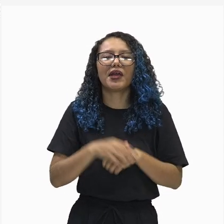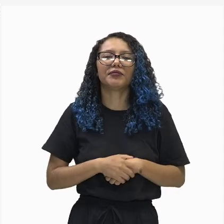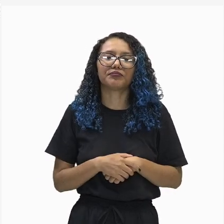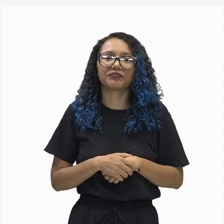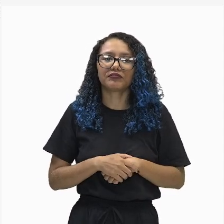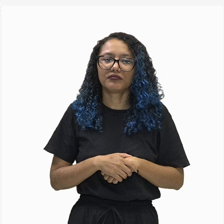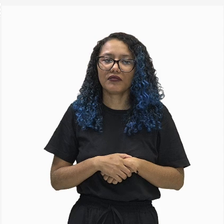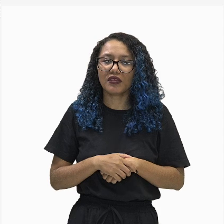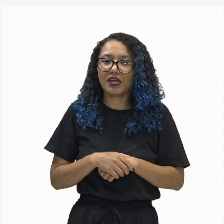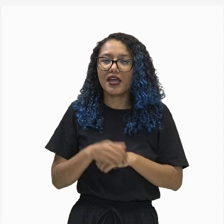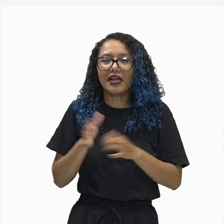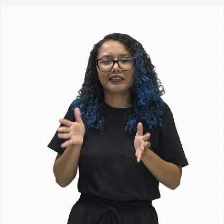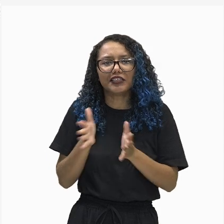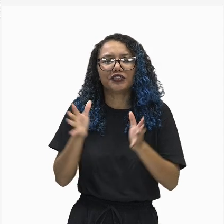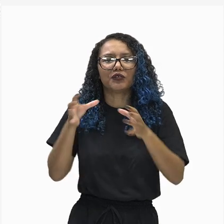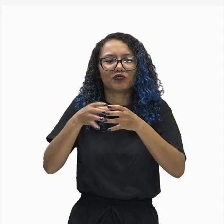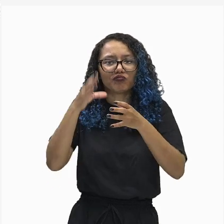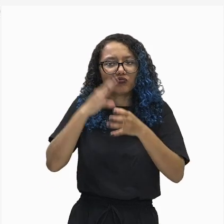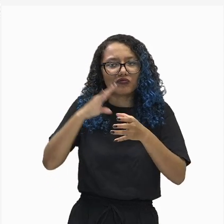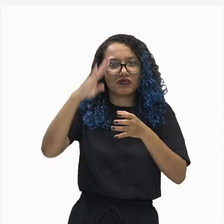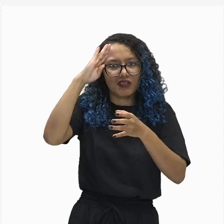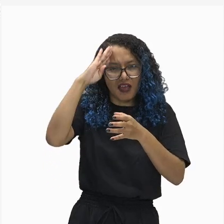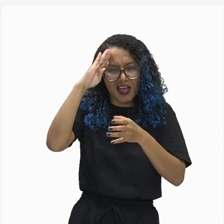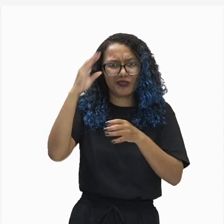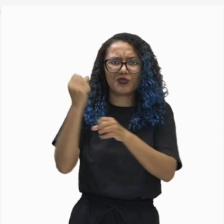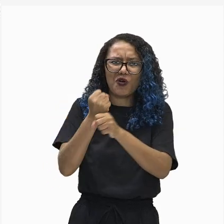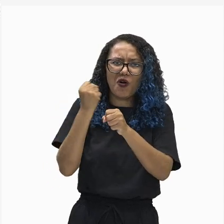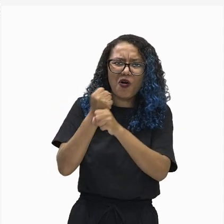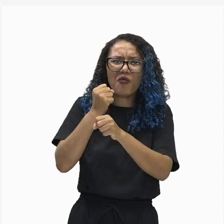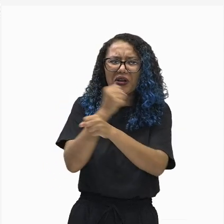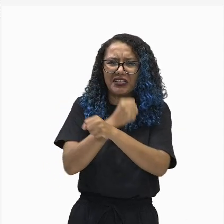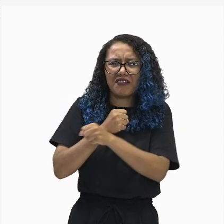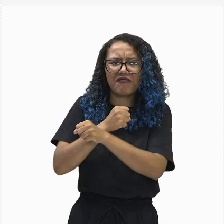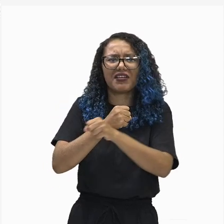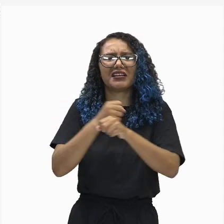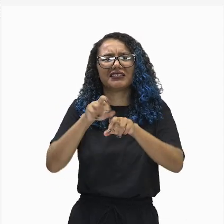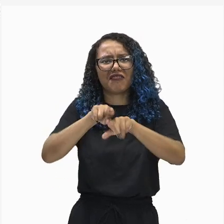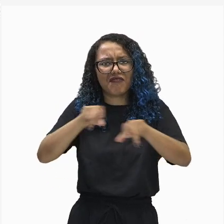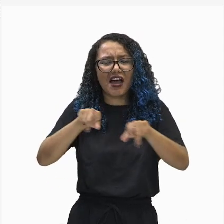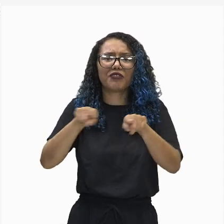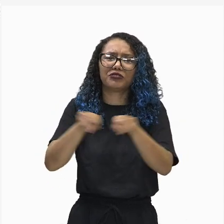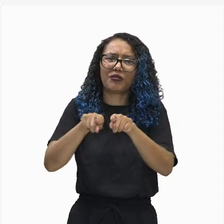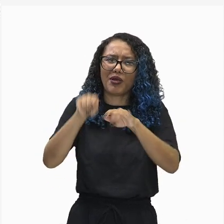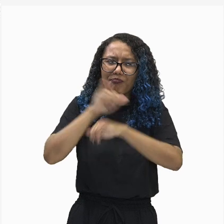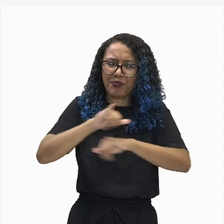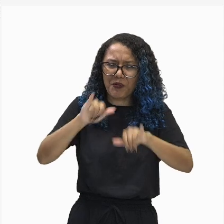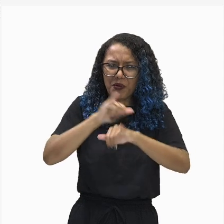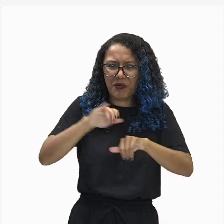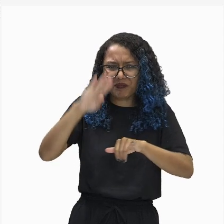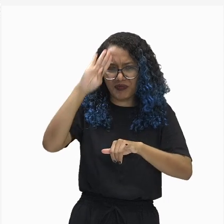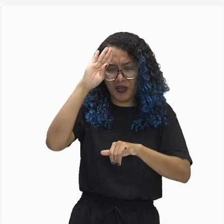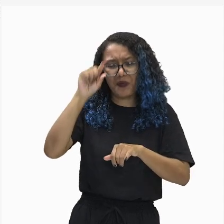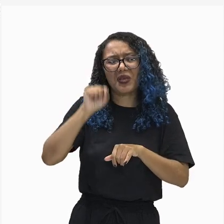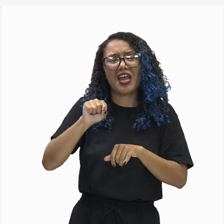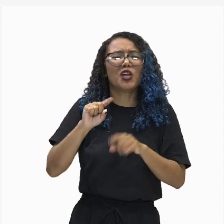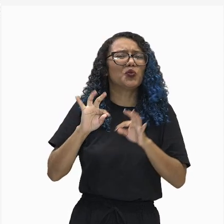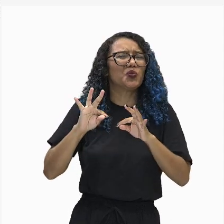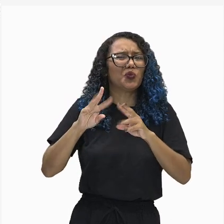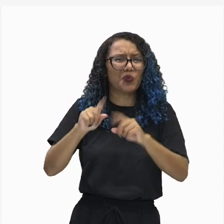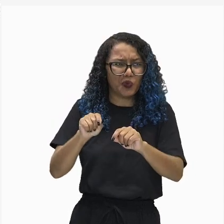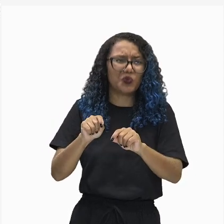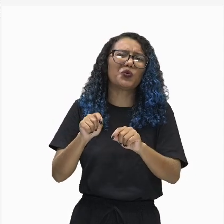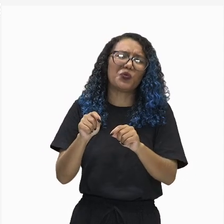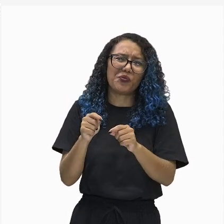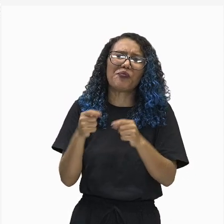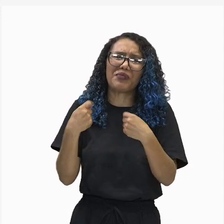defesa, participar de campanhas militares, algo dispendioso, então, em tempos de crise, tá?